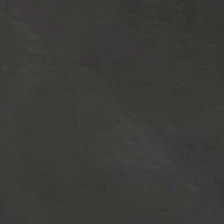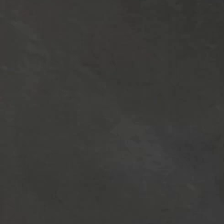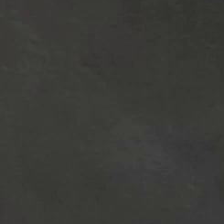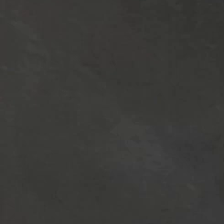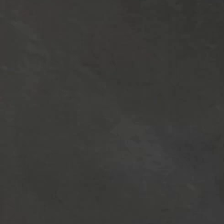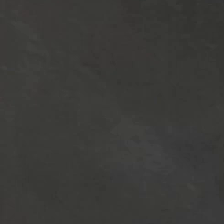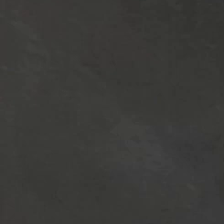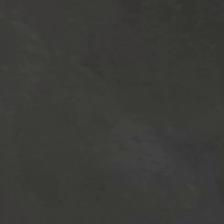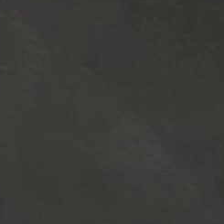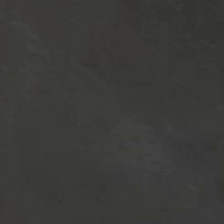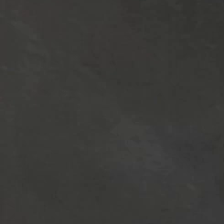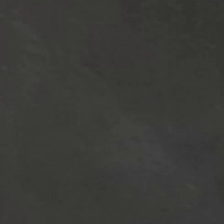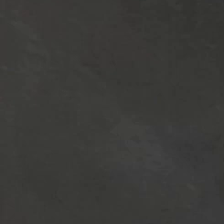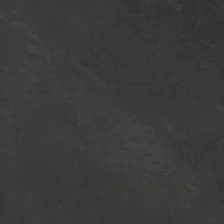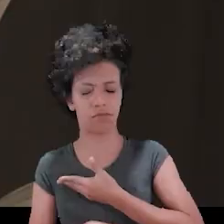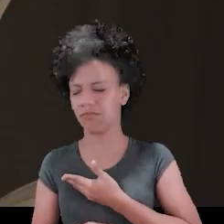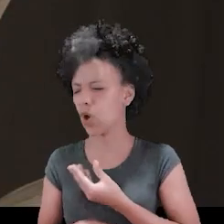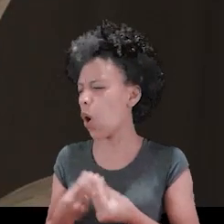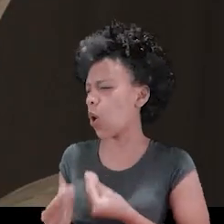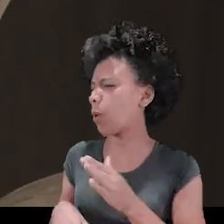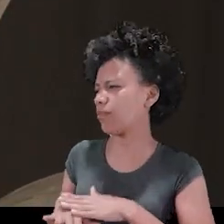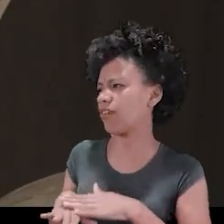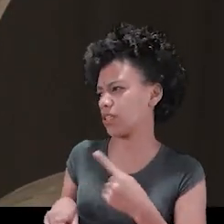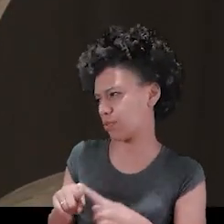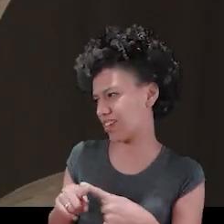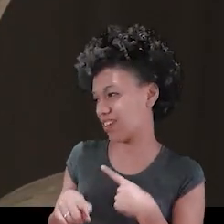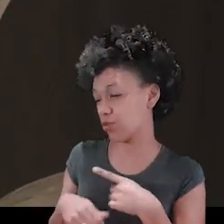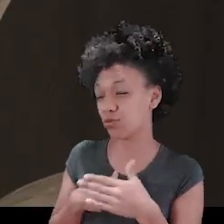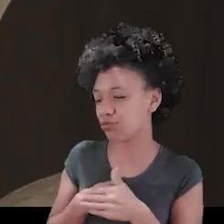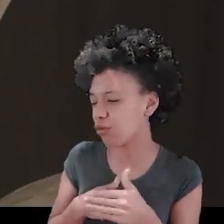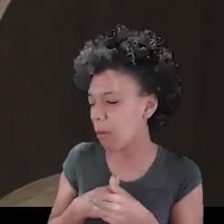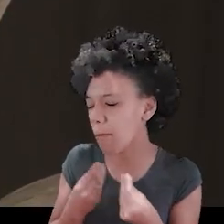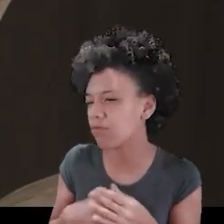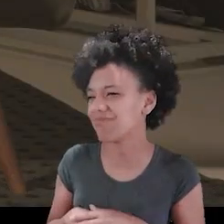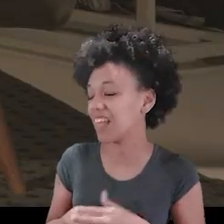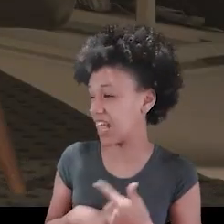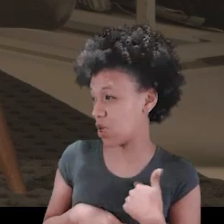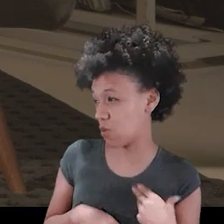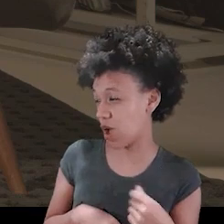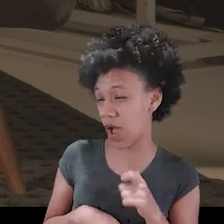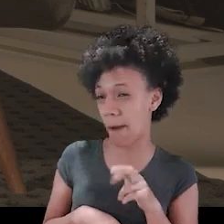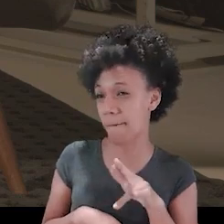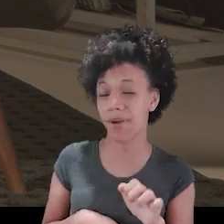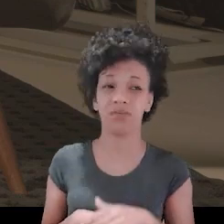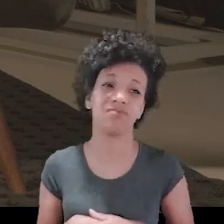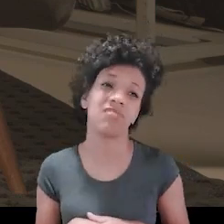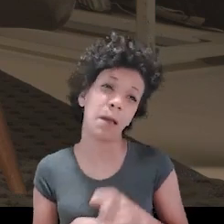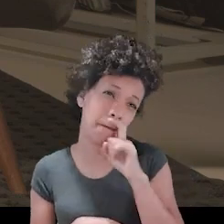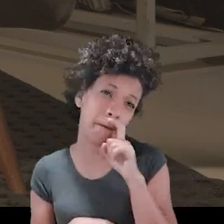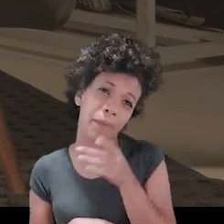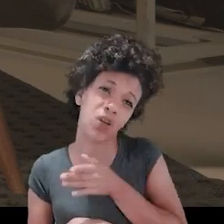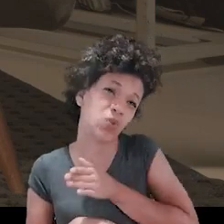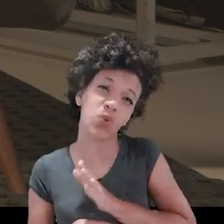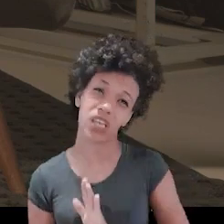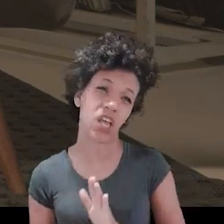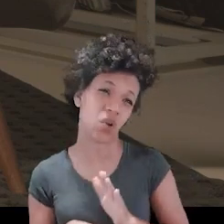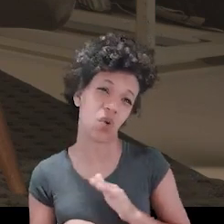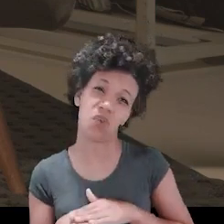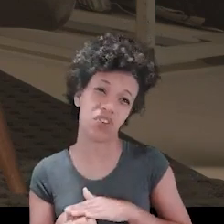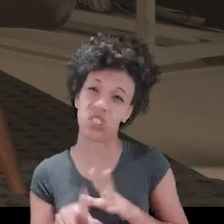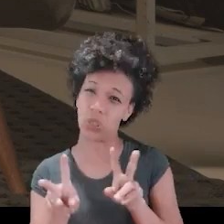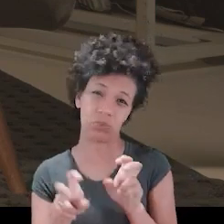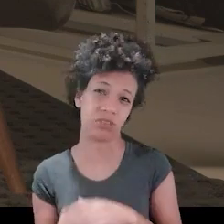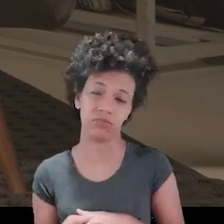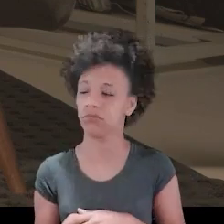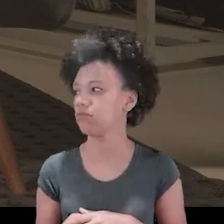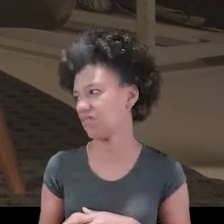Olá eu sou muito engraçada eu sou muito carente eu com meu filho são muito chato eu falo o Gabriel como é que ele fala papai eu não quero falar sobre